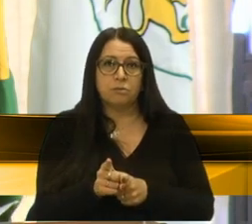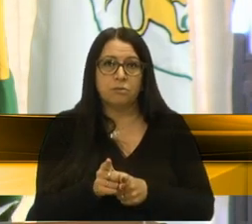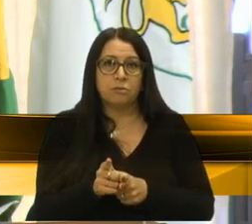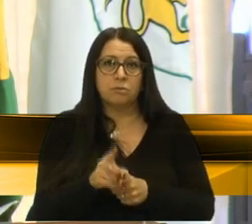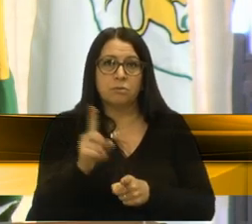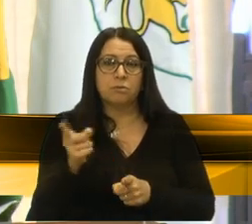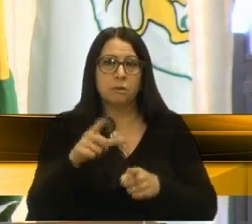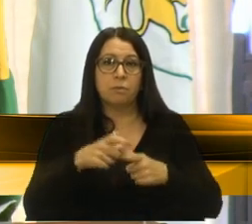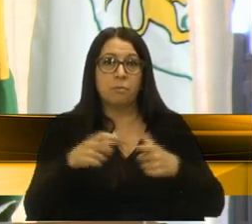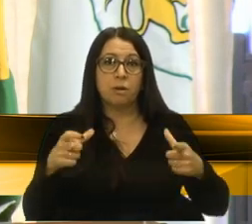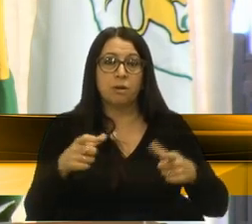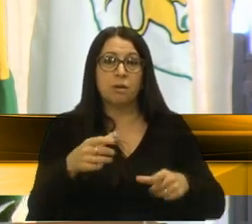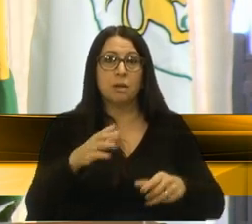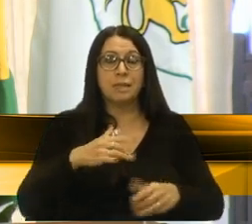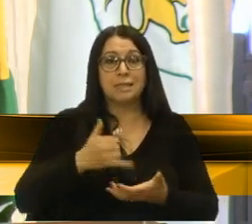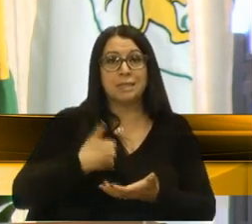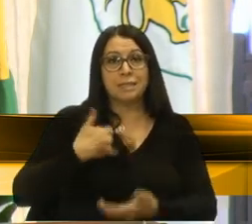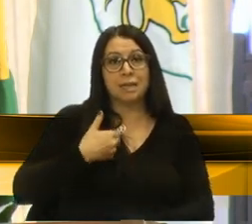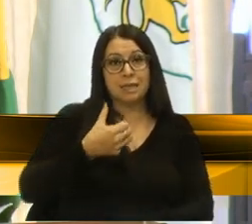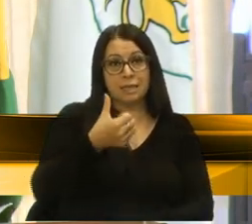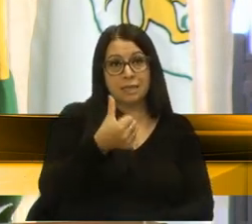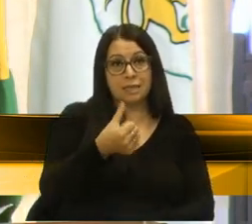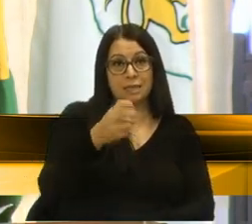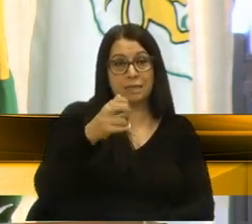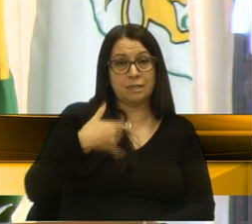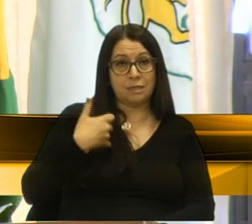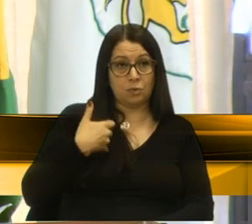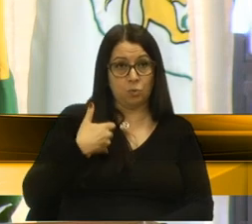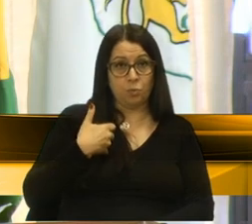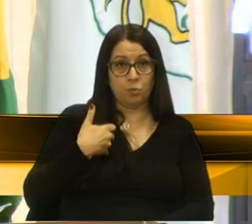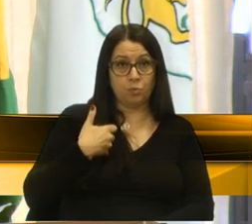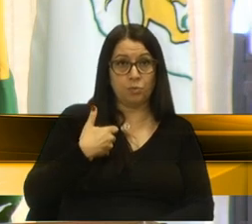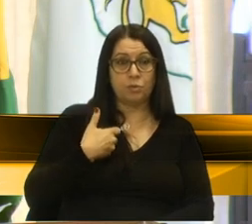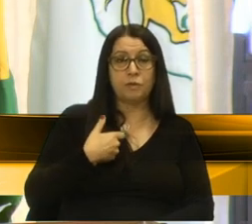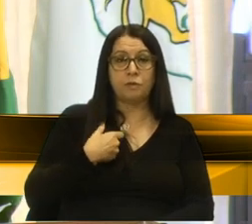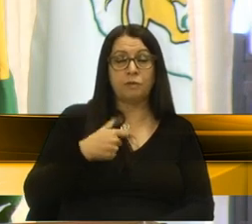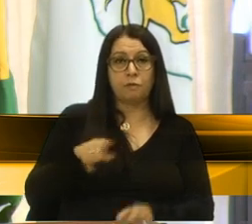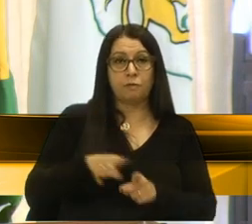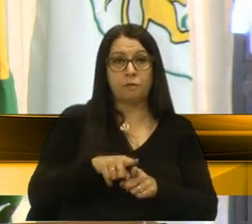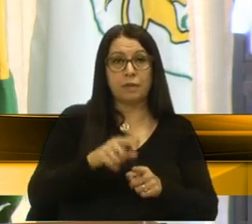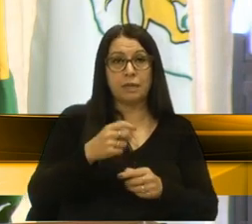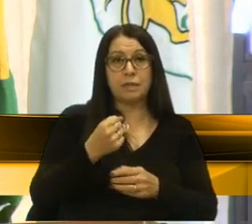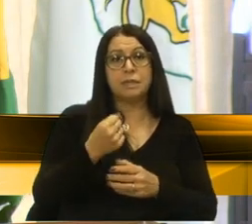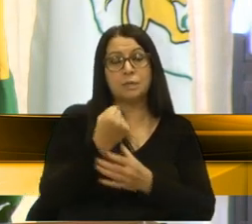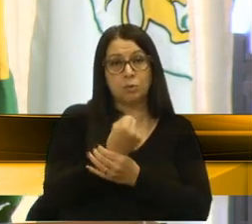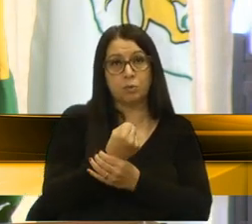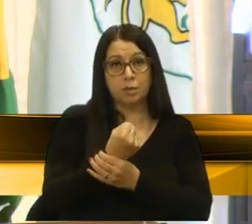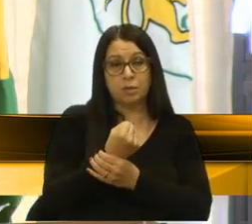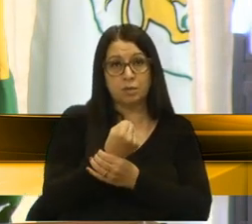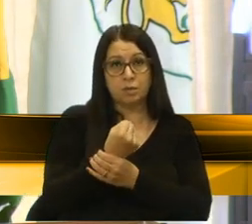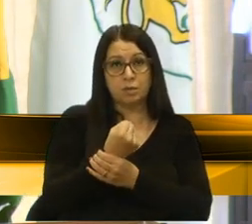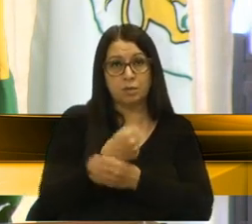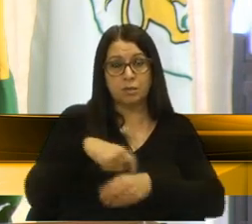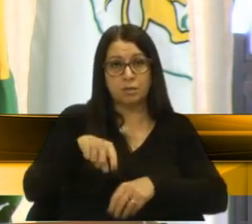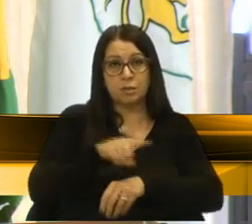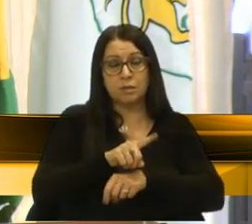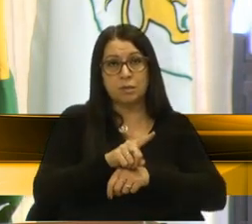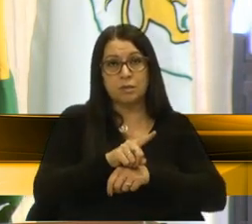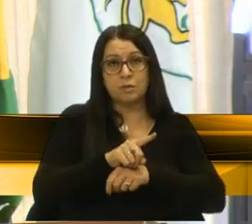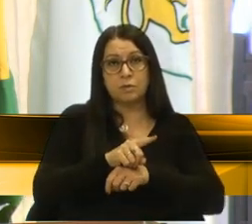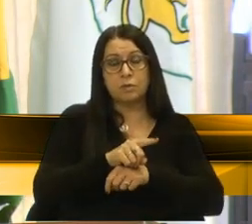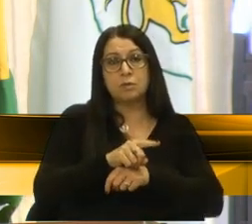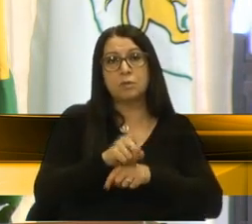aos maiores de 65 anos fica assegurada a gratuidade dos transportes coletivos